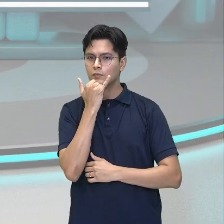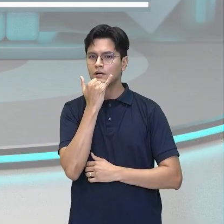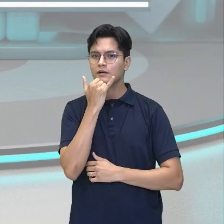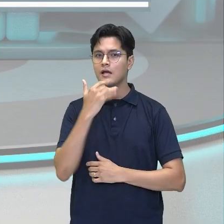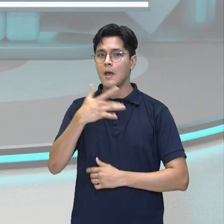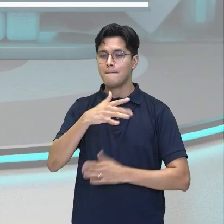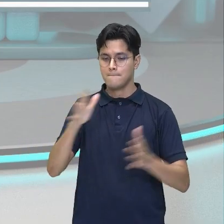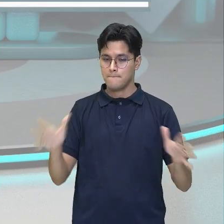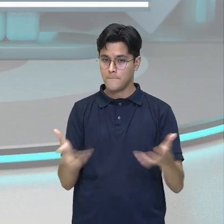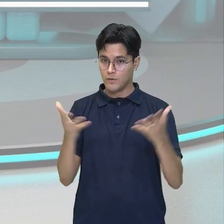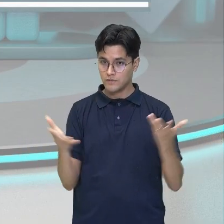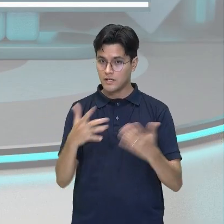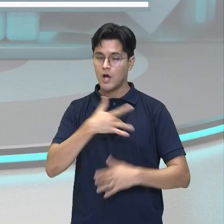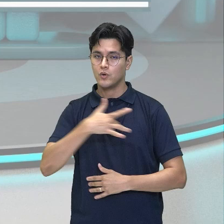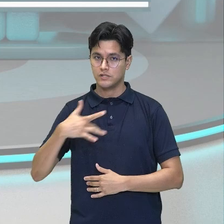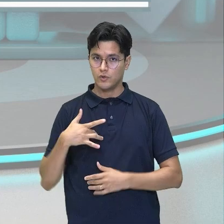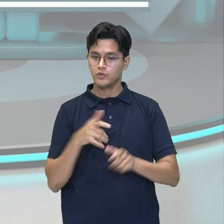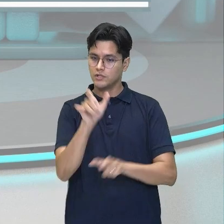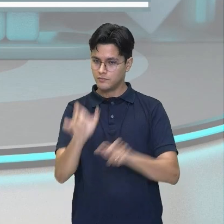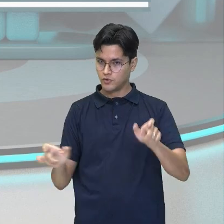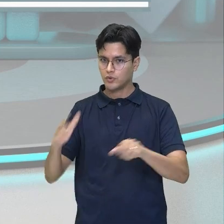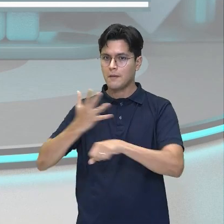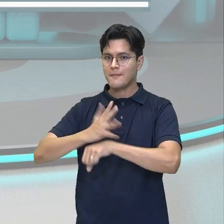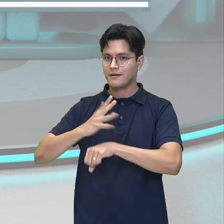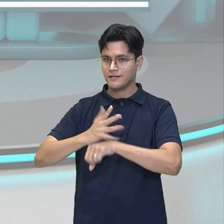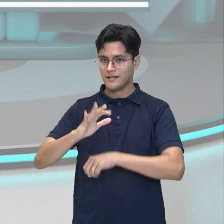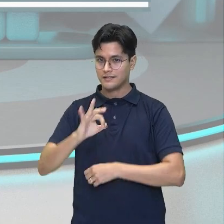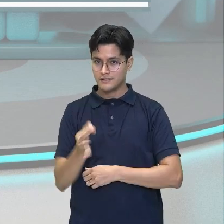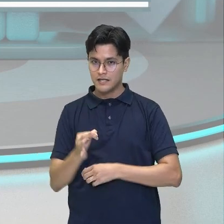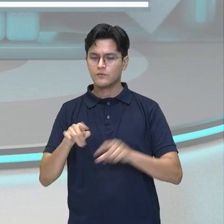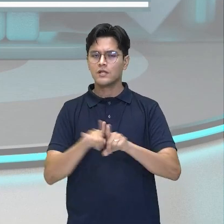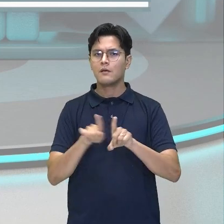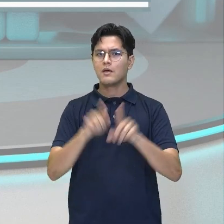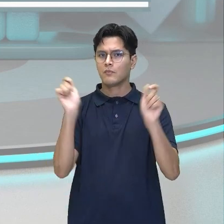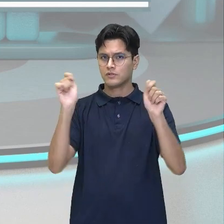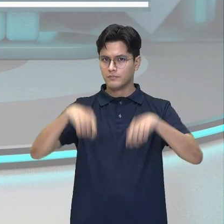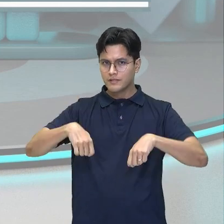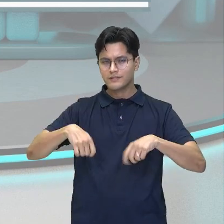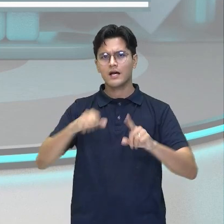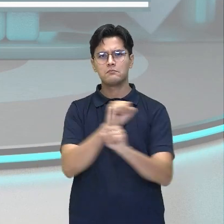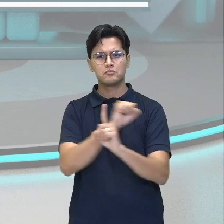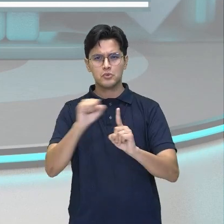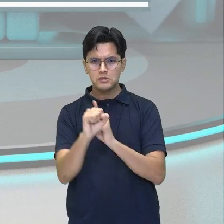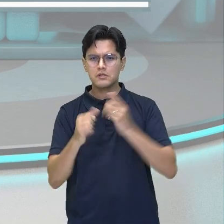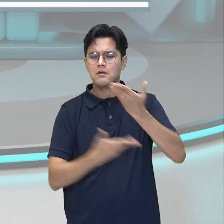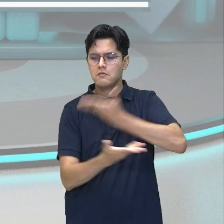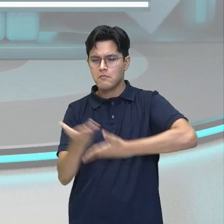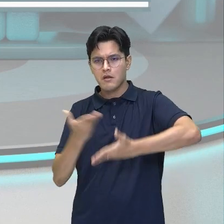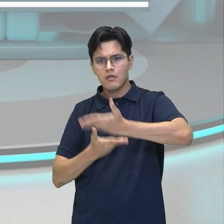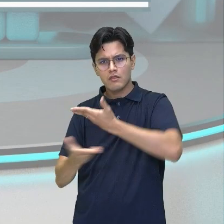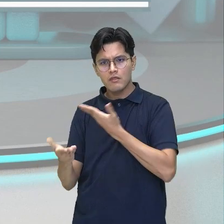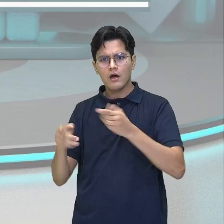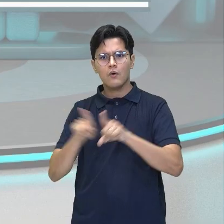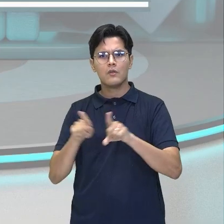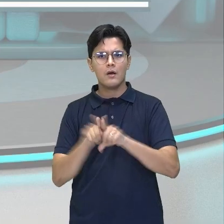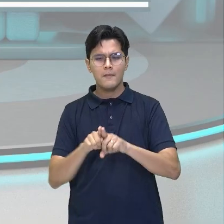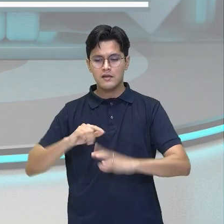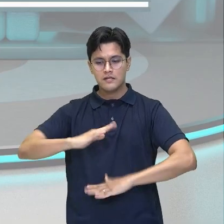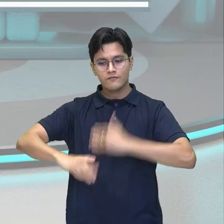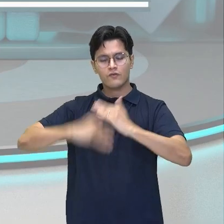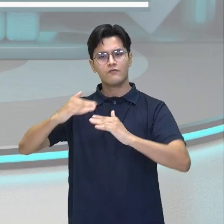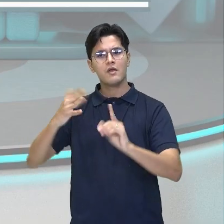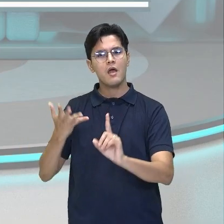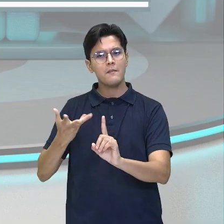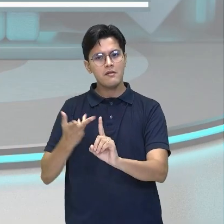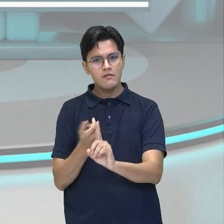físicos, mentais, emocionais e também sociais. Por quê? Além de você movimentar o seu corpo, trabalhar as habilidades